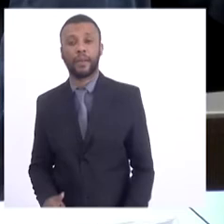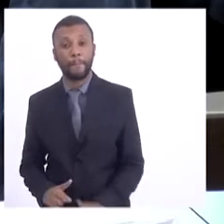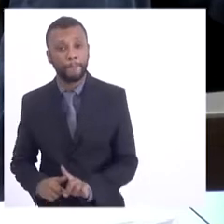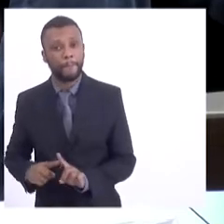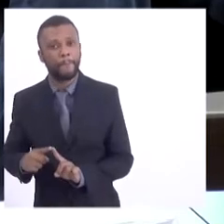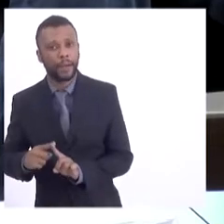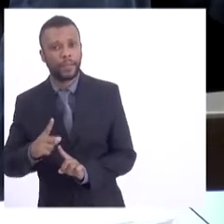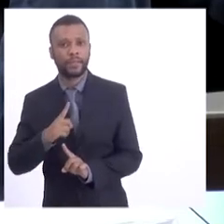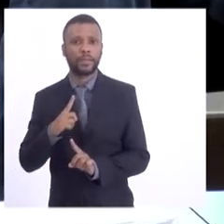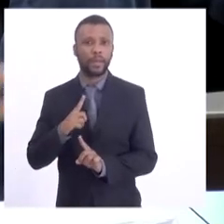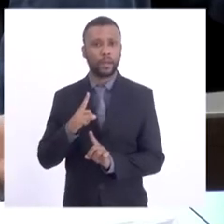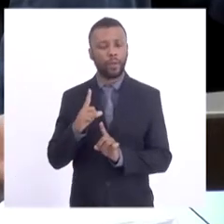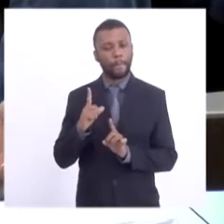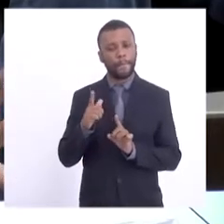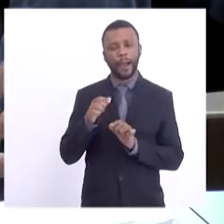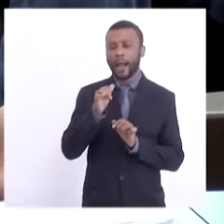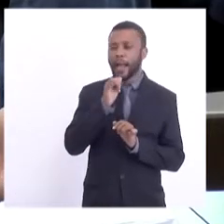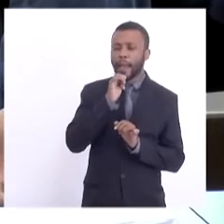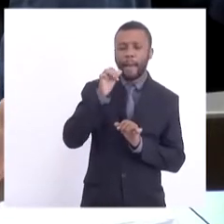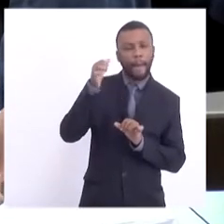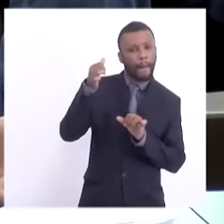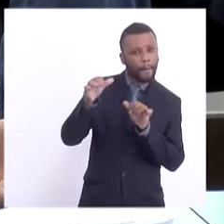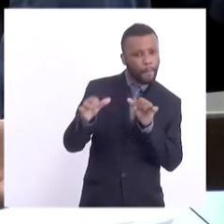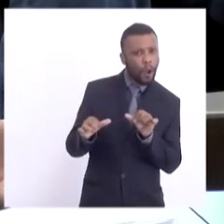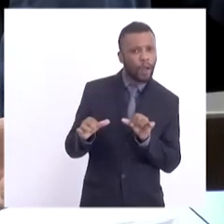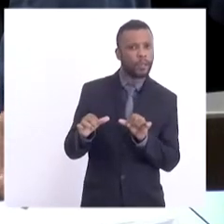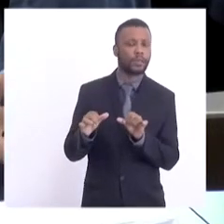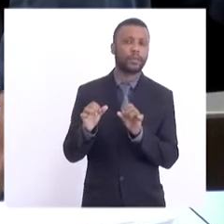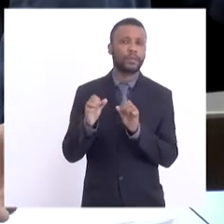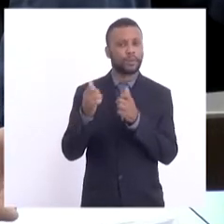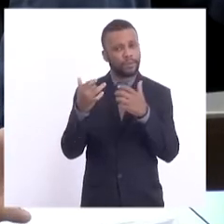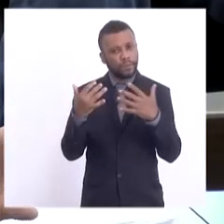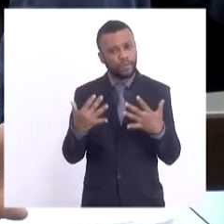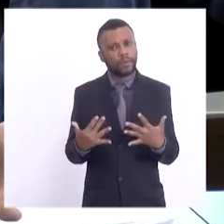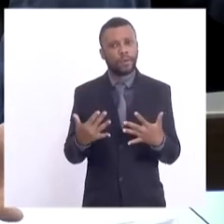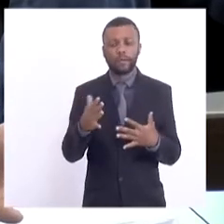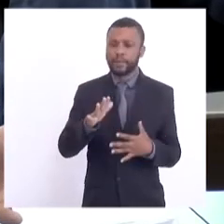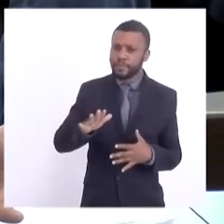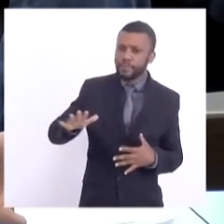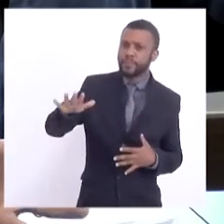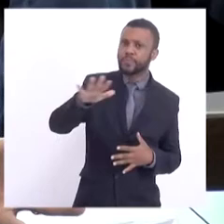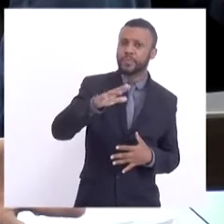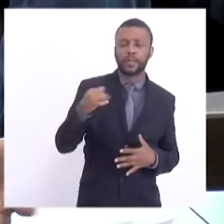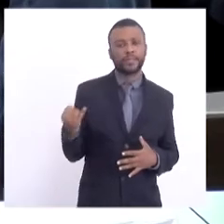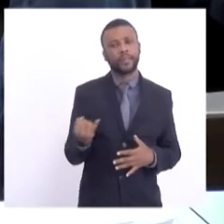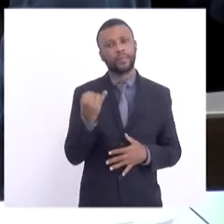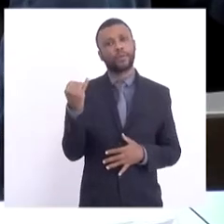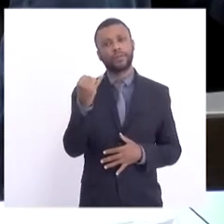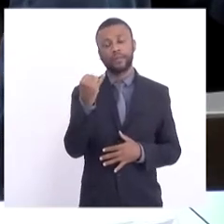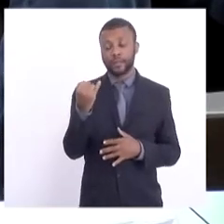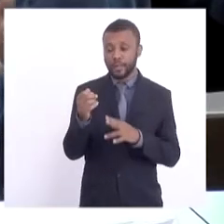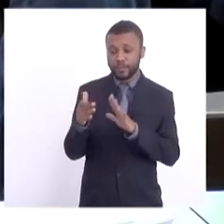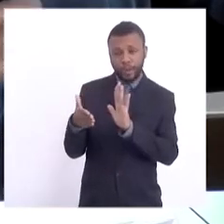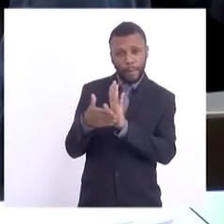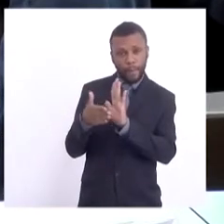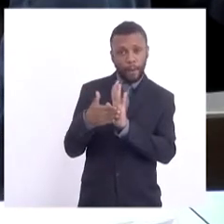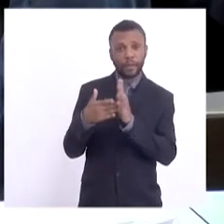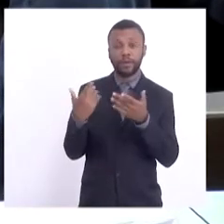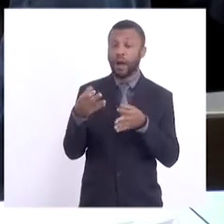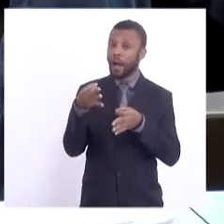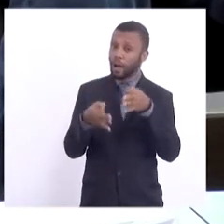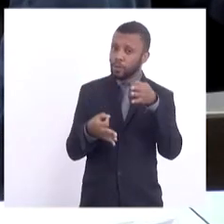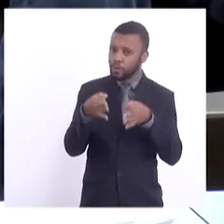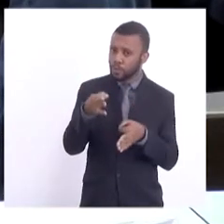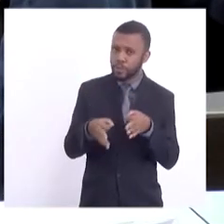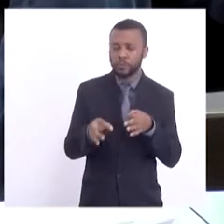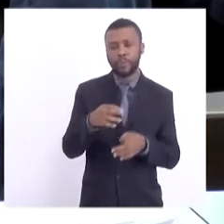hipótese de um pouco como digamos assim mais aberta que fala da repercussão geral e da importância de determinada matéria então isso a juízo